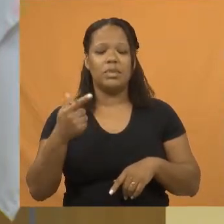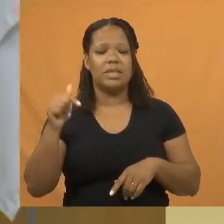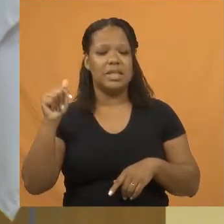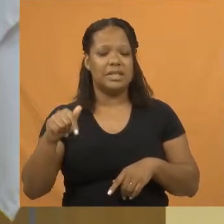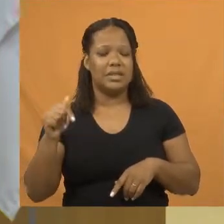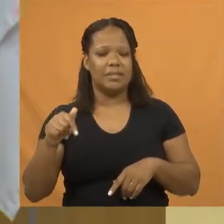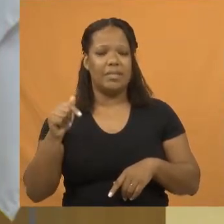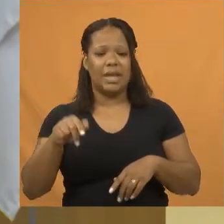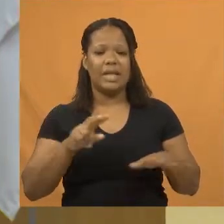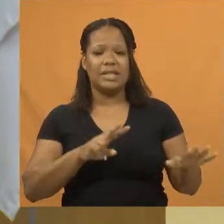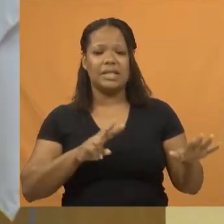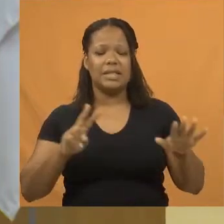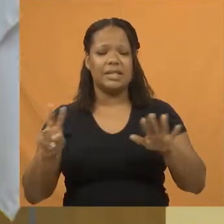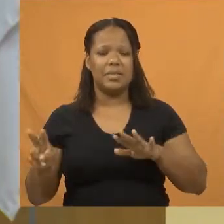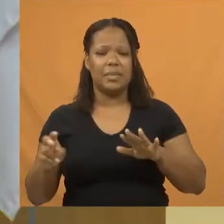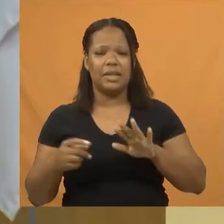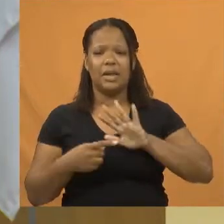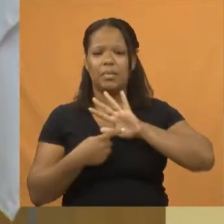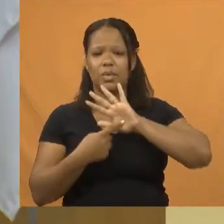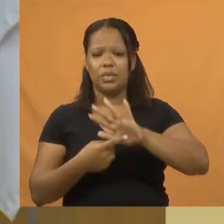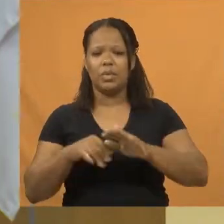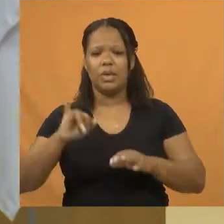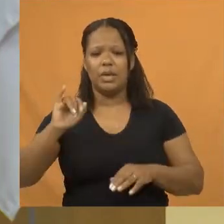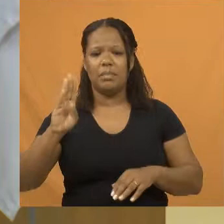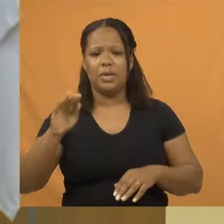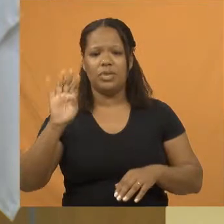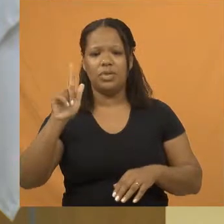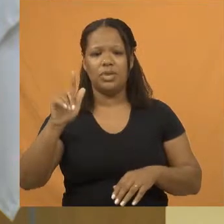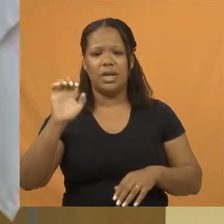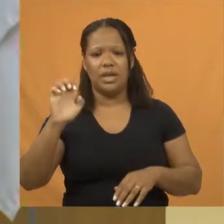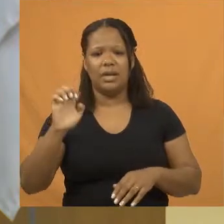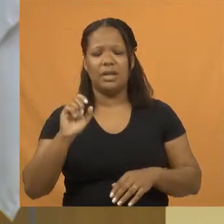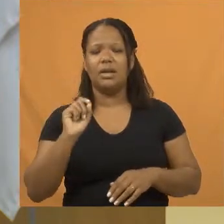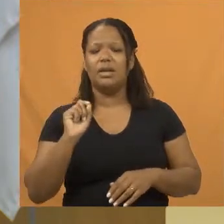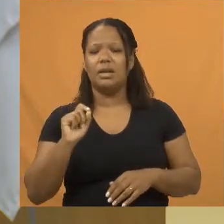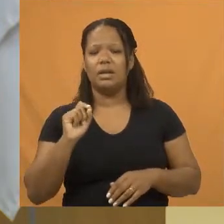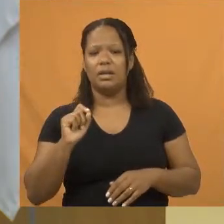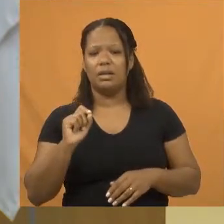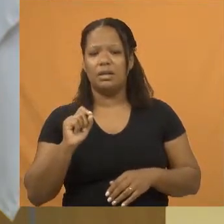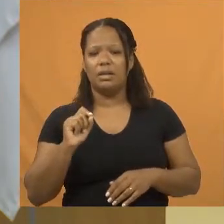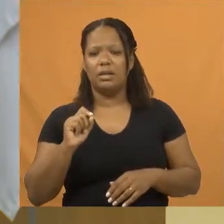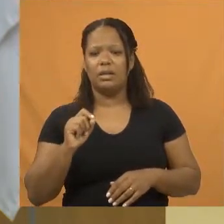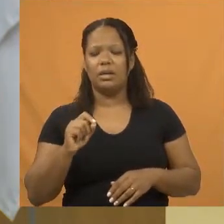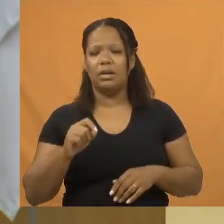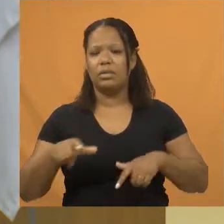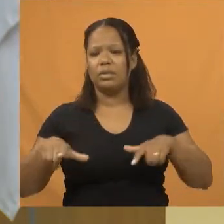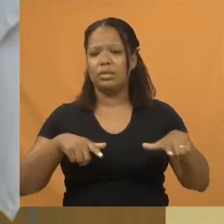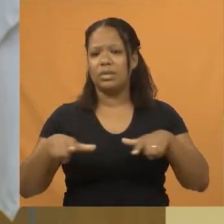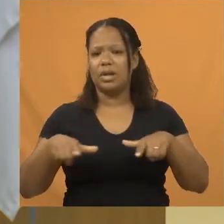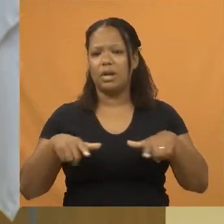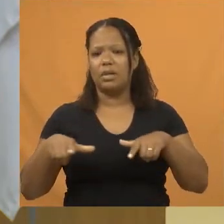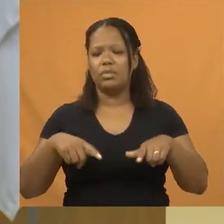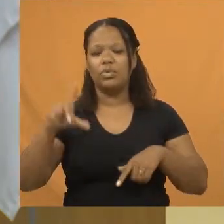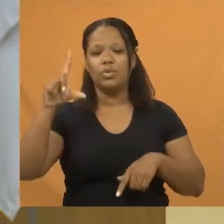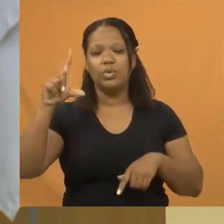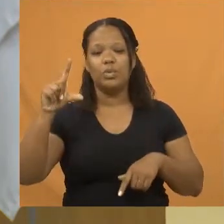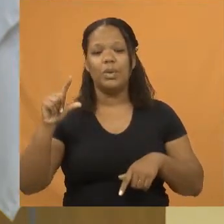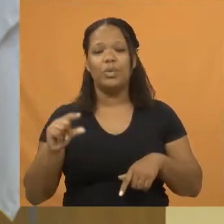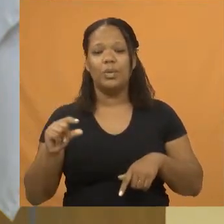essa semana saiu outro dado do IBGE, que os empregos